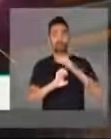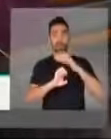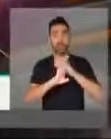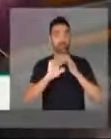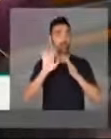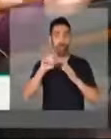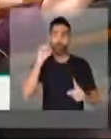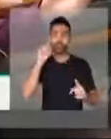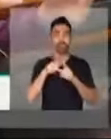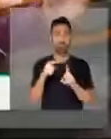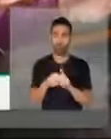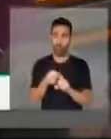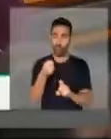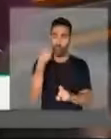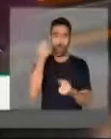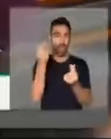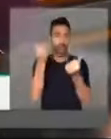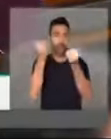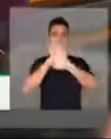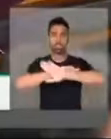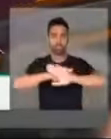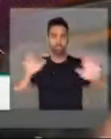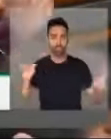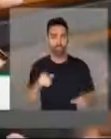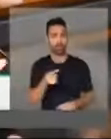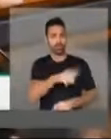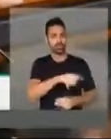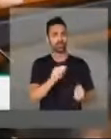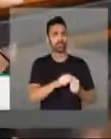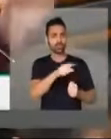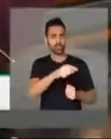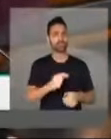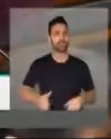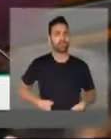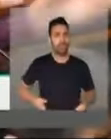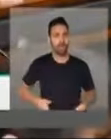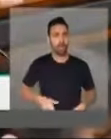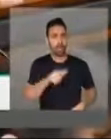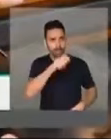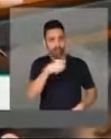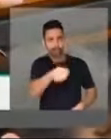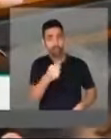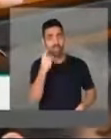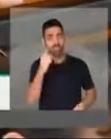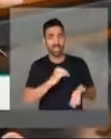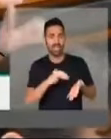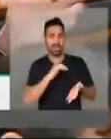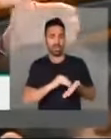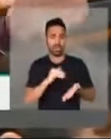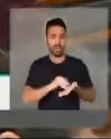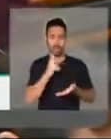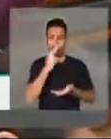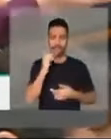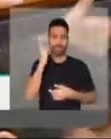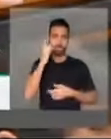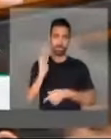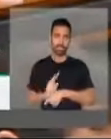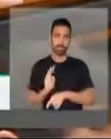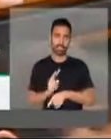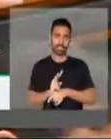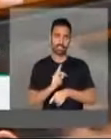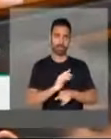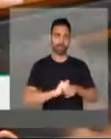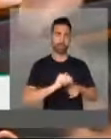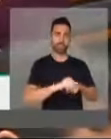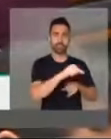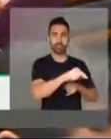capital, o lucro acima de tudo. O senhor, junto com esse moleque que se diz secretário, que parece se sentir muito bem protegido aqui com parlamentares da